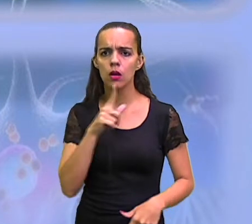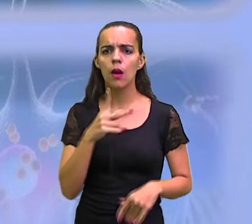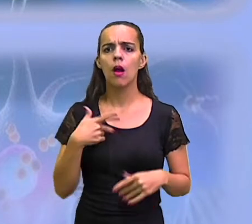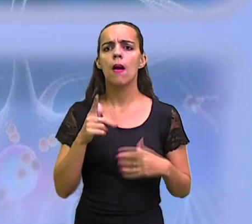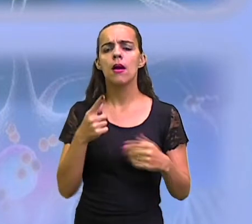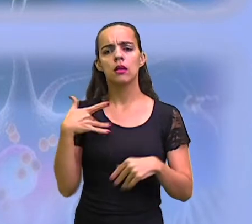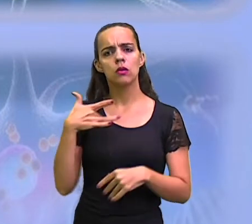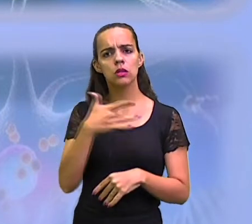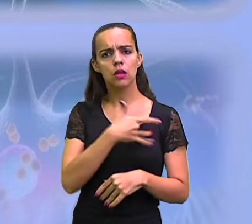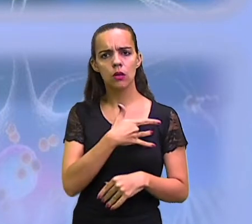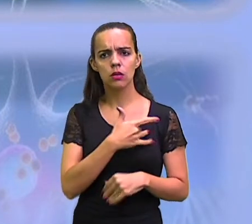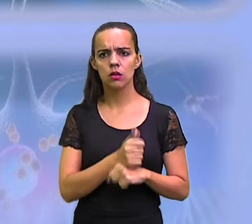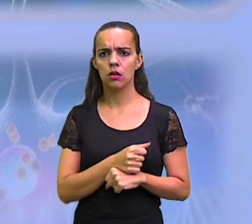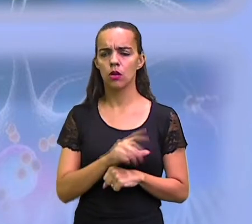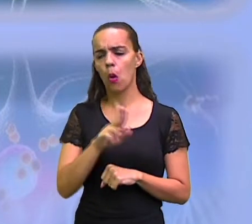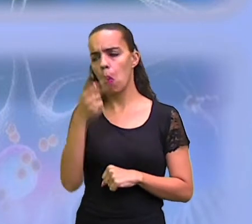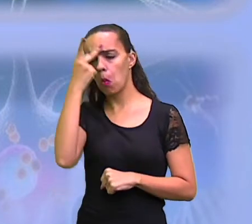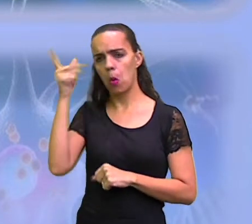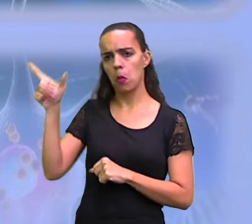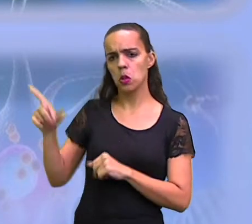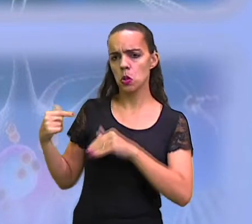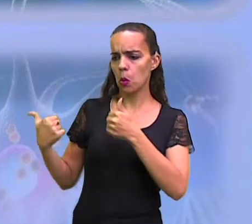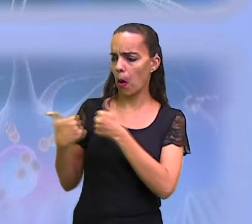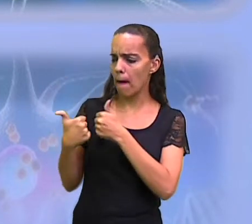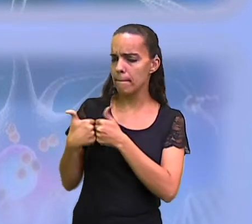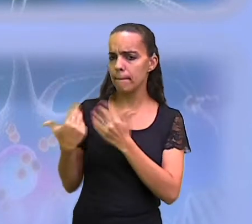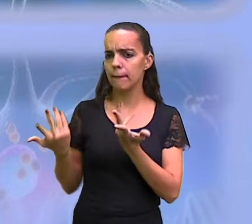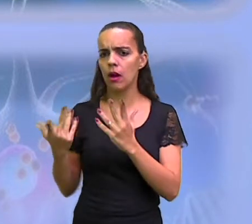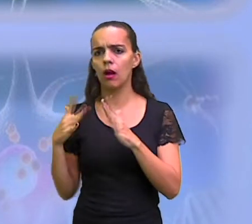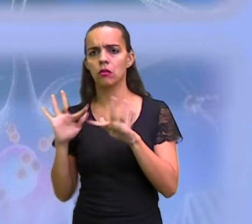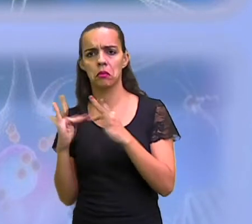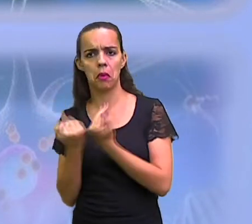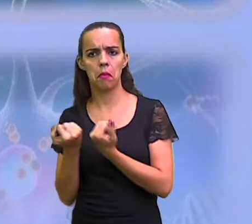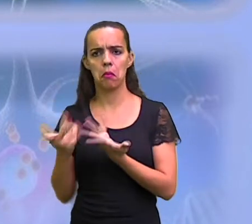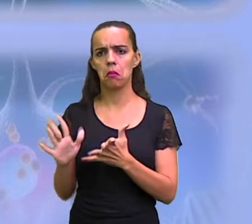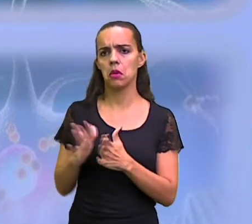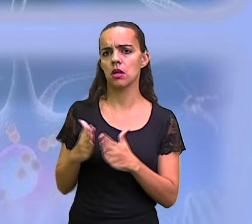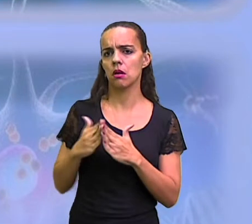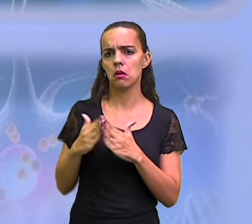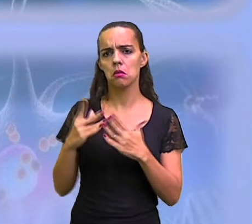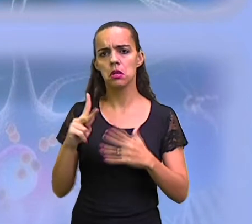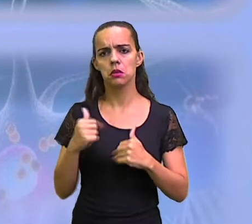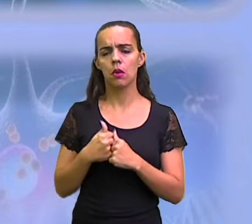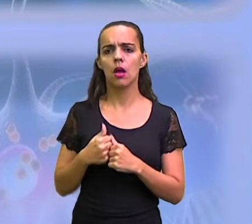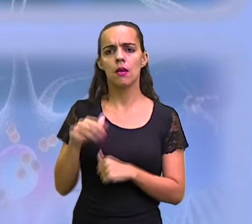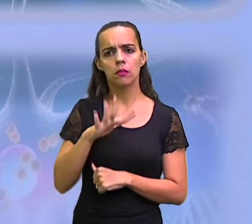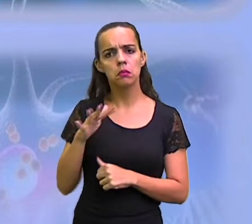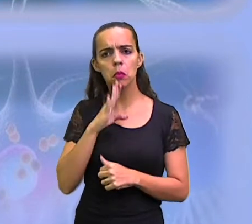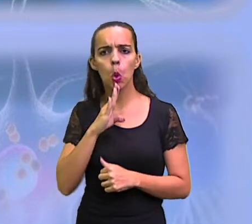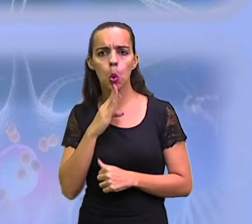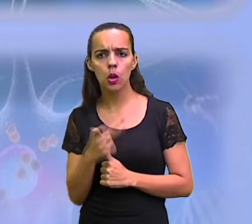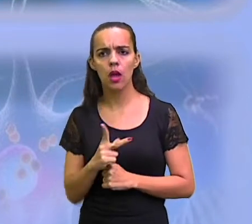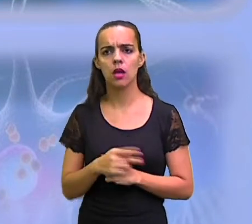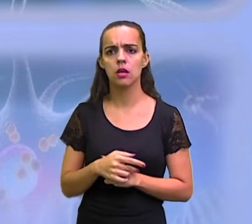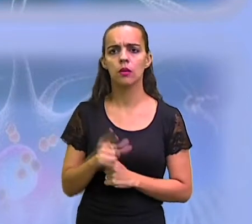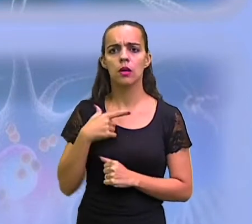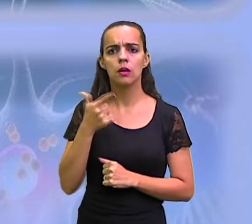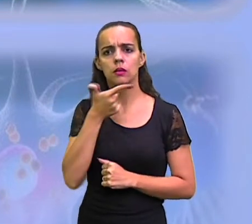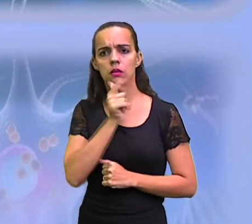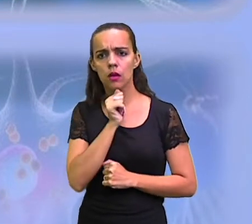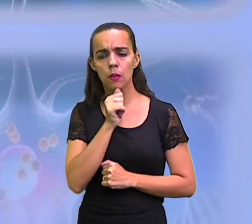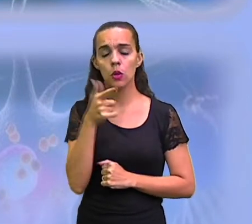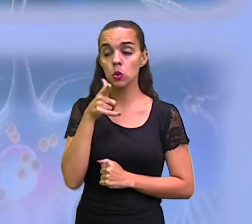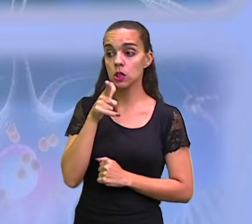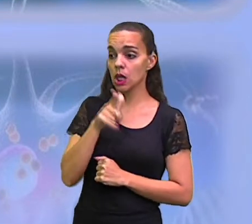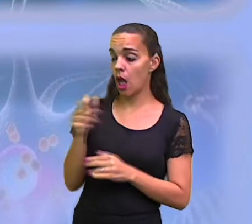saúde, ou de alguém da sua família, é bom alertar, não é mesmo? Para a gente conseguir fazer um